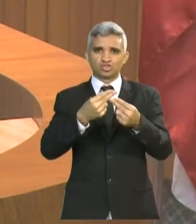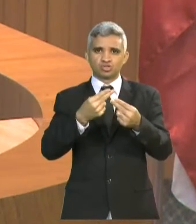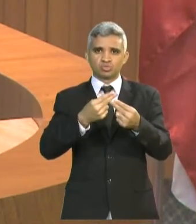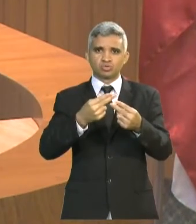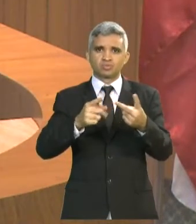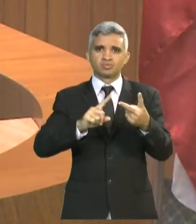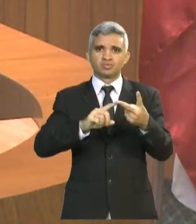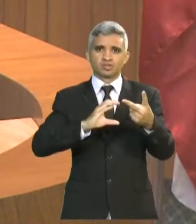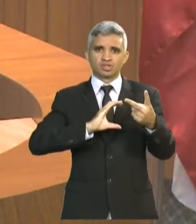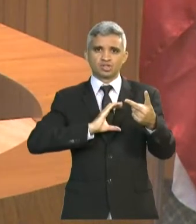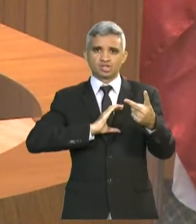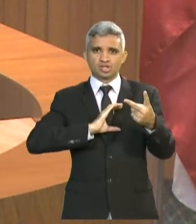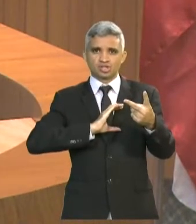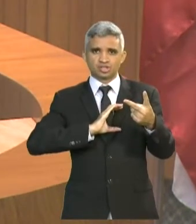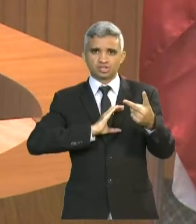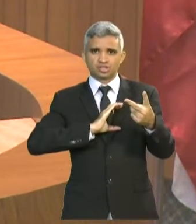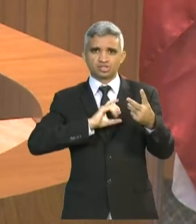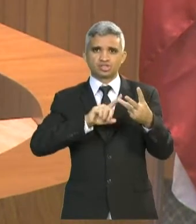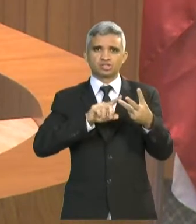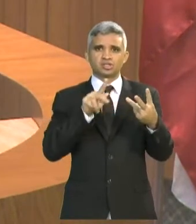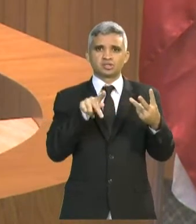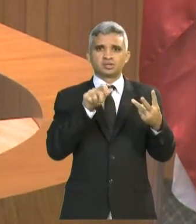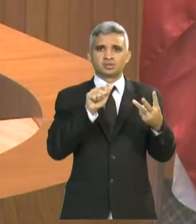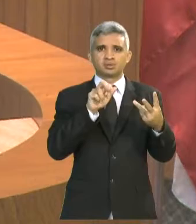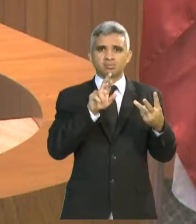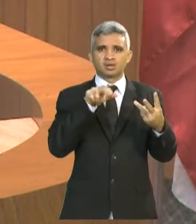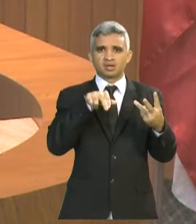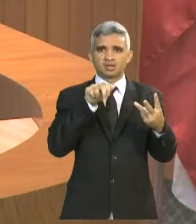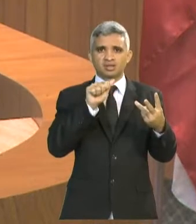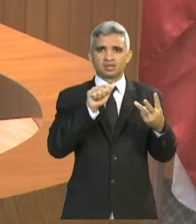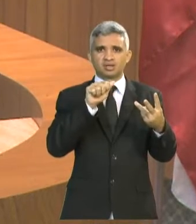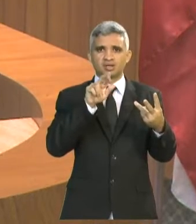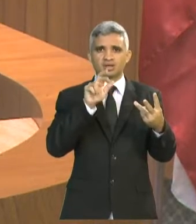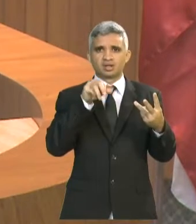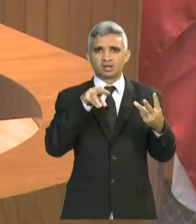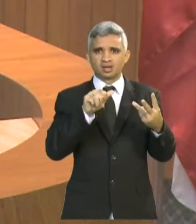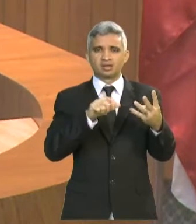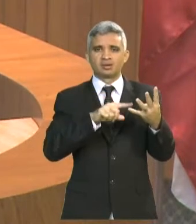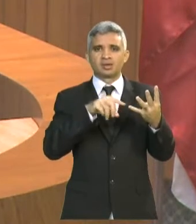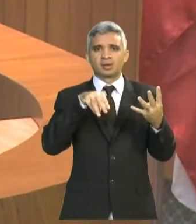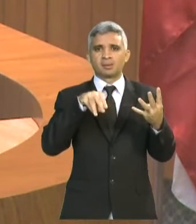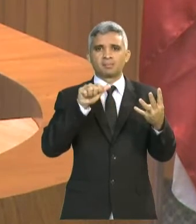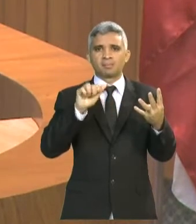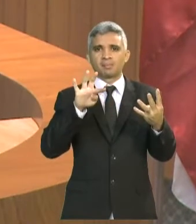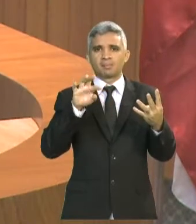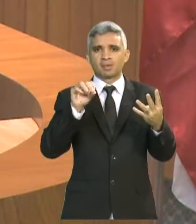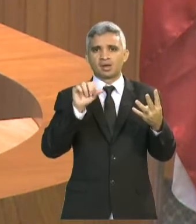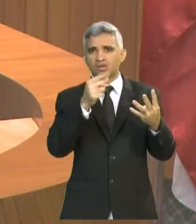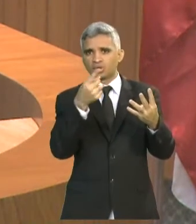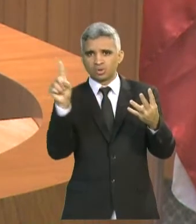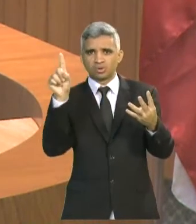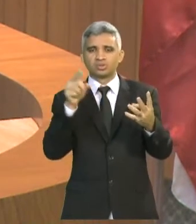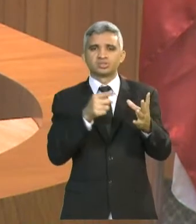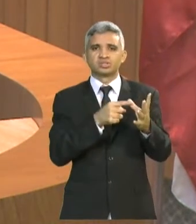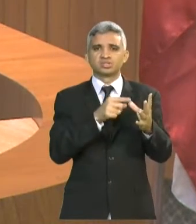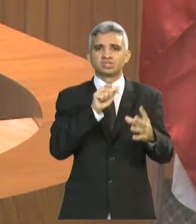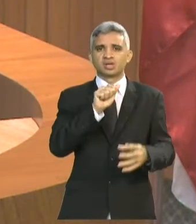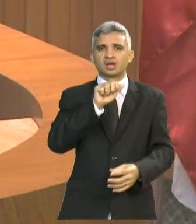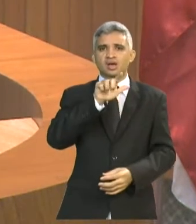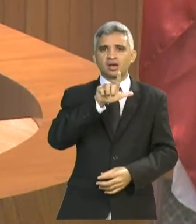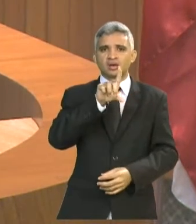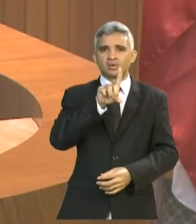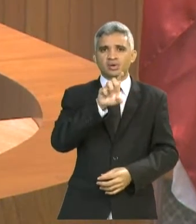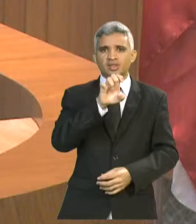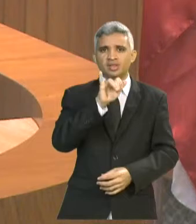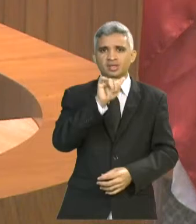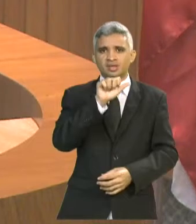toda a nossa região, município de Parnarama, Matões, São João do Soter, Aldeias Altas, Codó e Timbiras, deputado Zito Rolim.